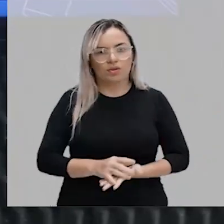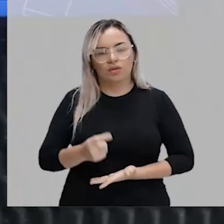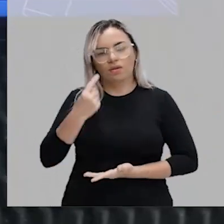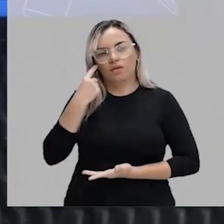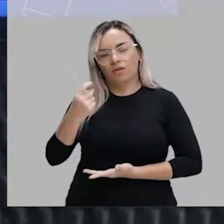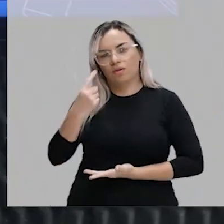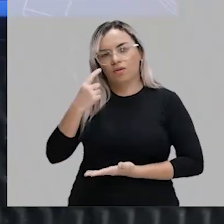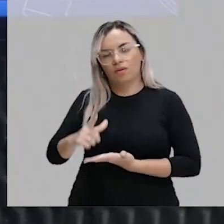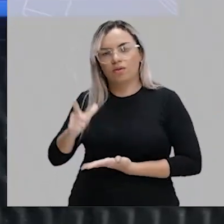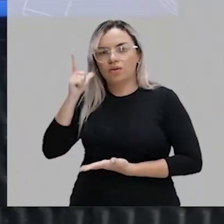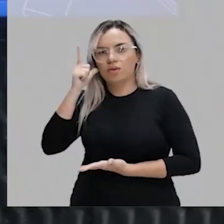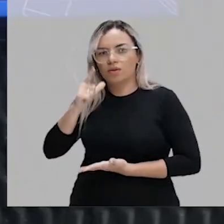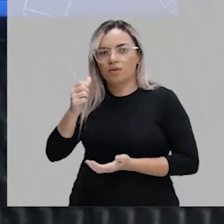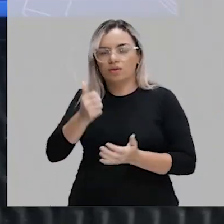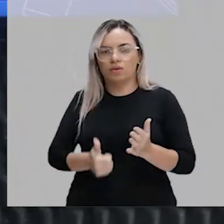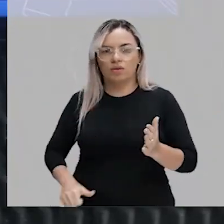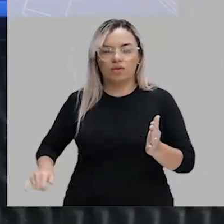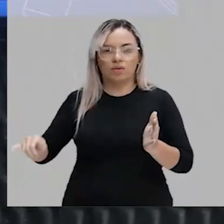interessante que você consiga